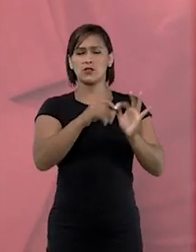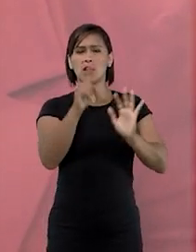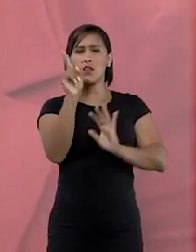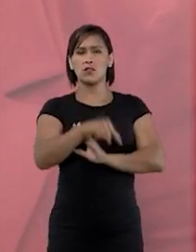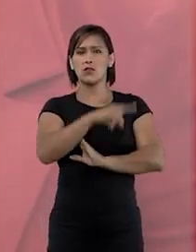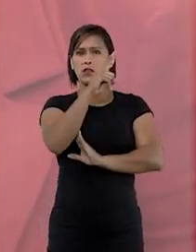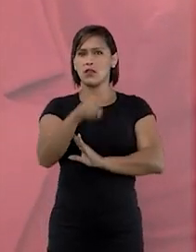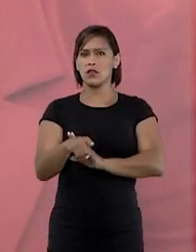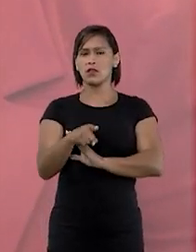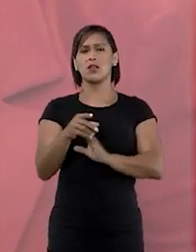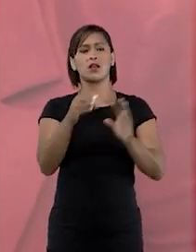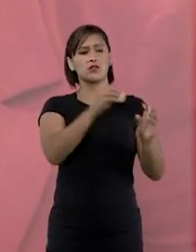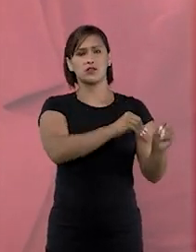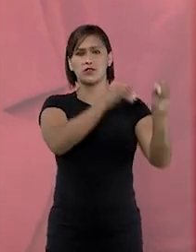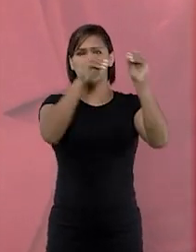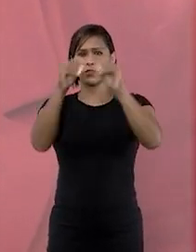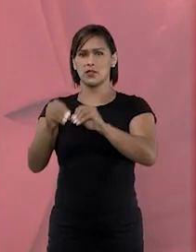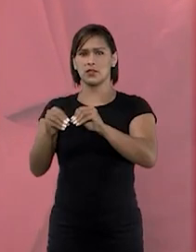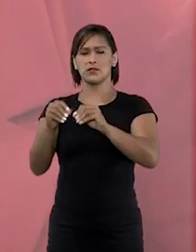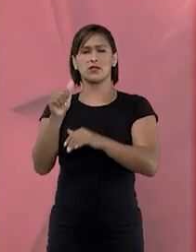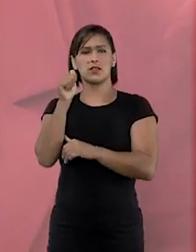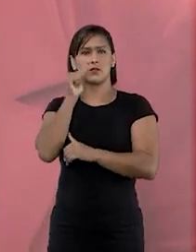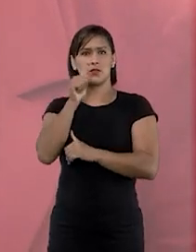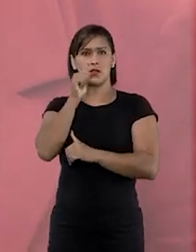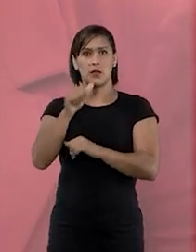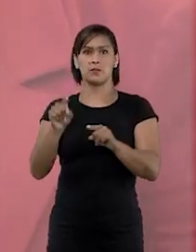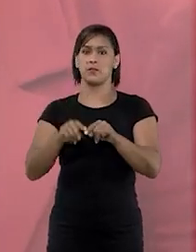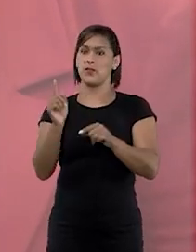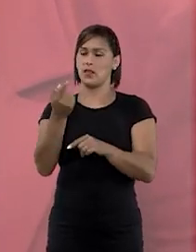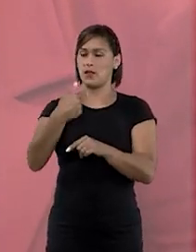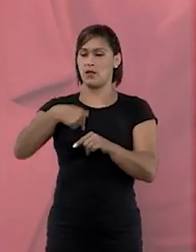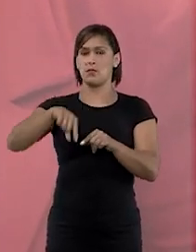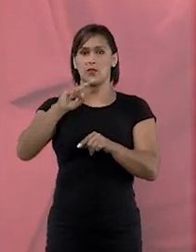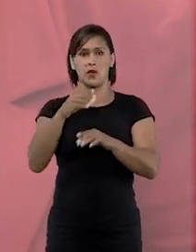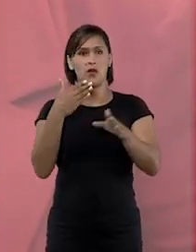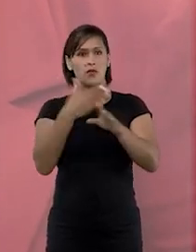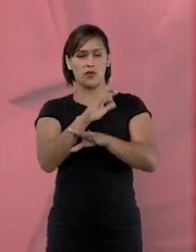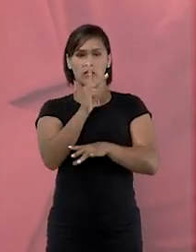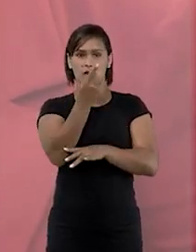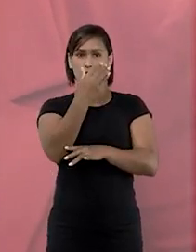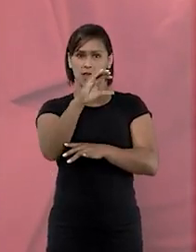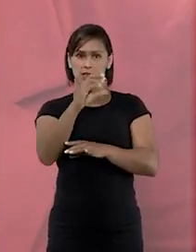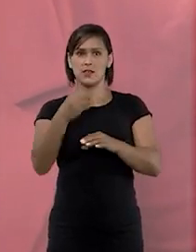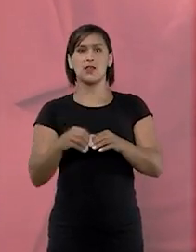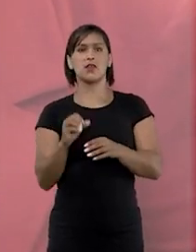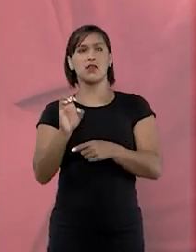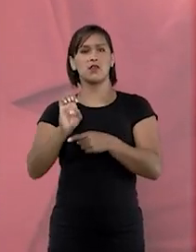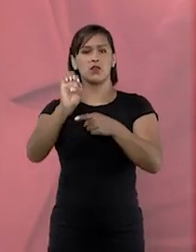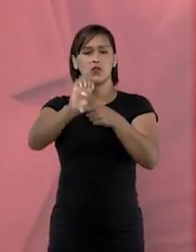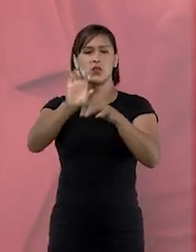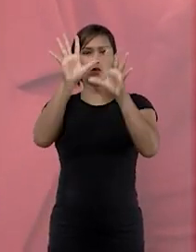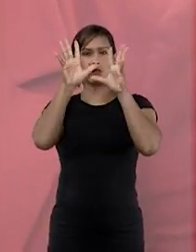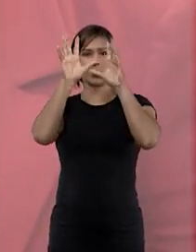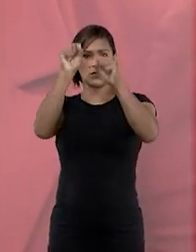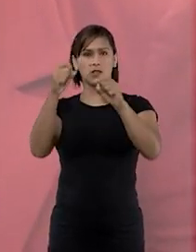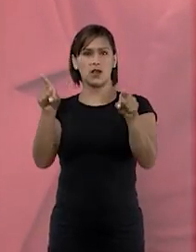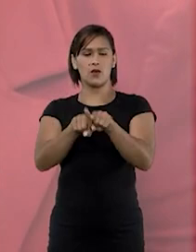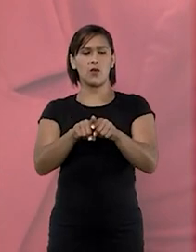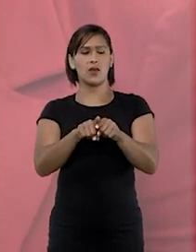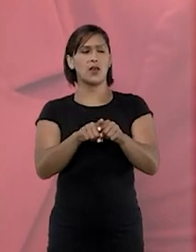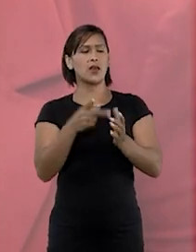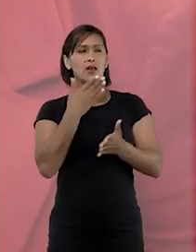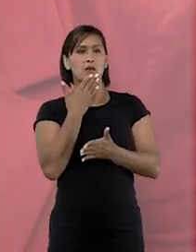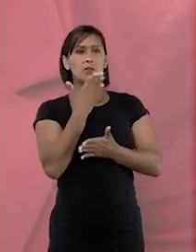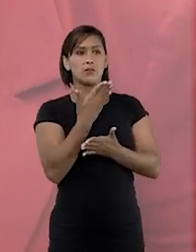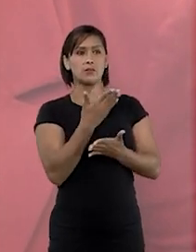justificaria a nulidade do ato de transferência após o indeferimento do habeas corpus no tribunal Estadual a